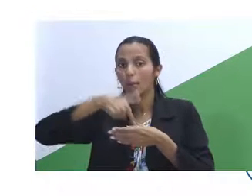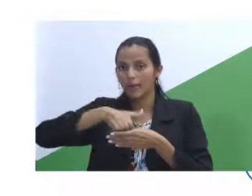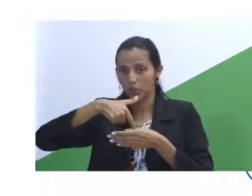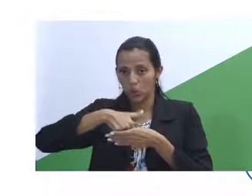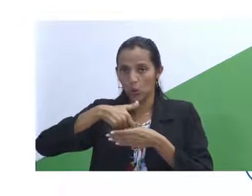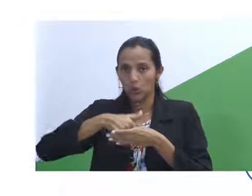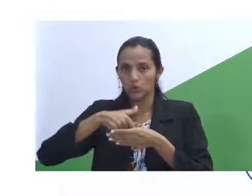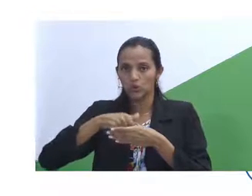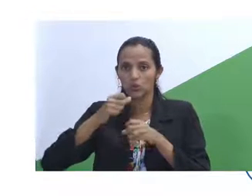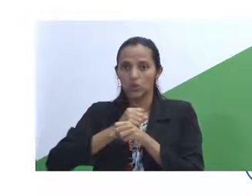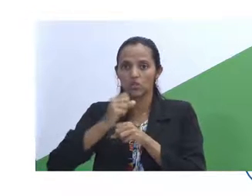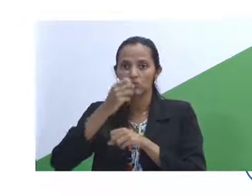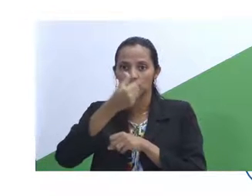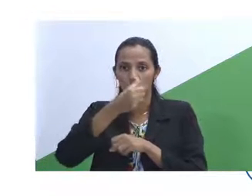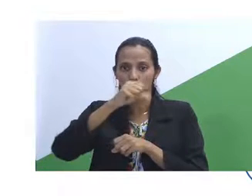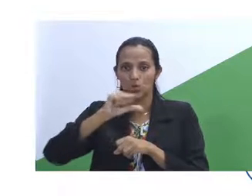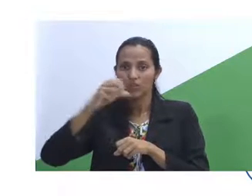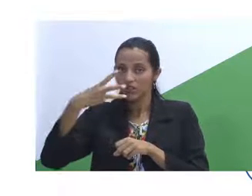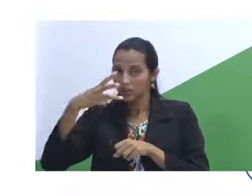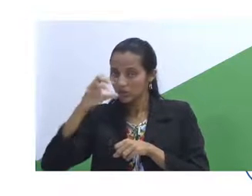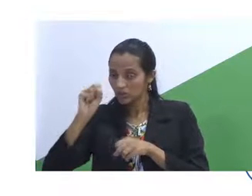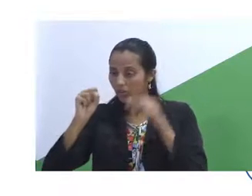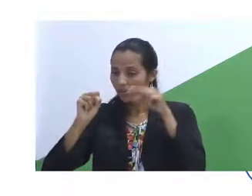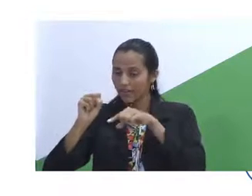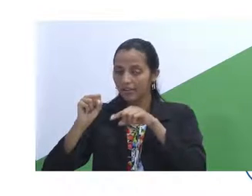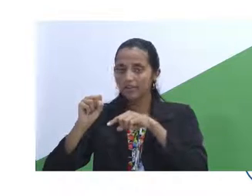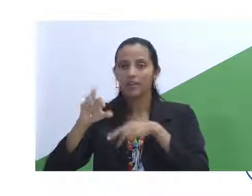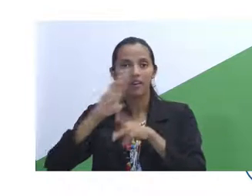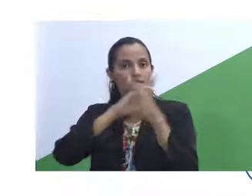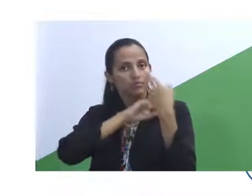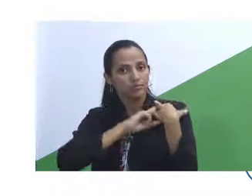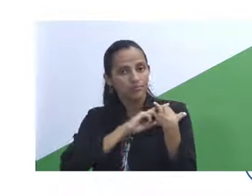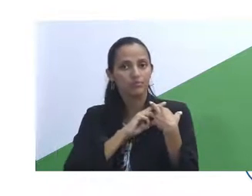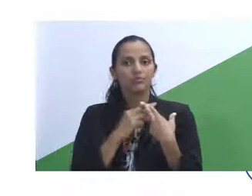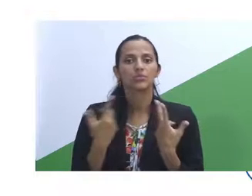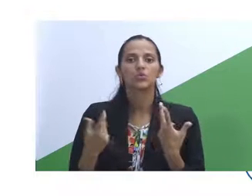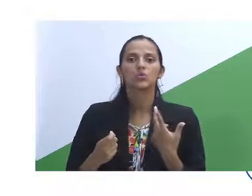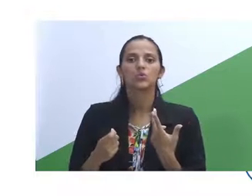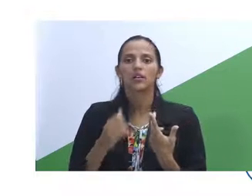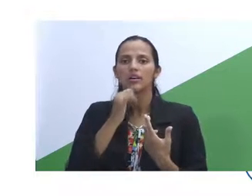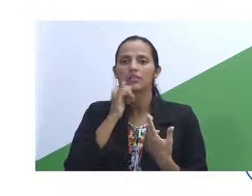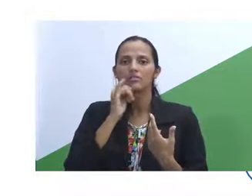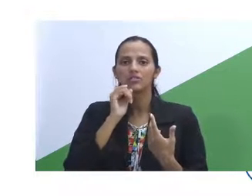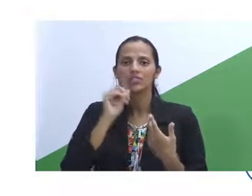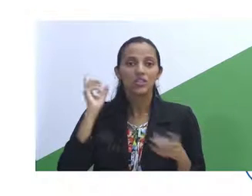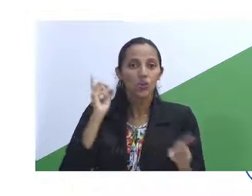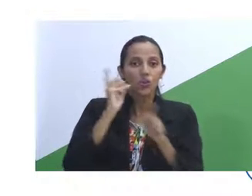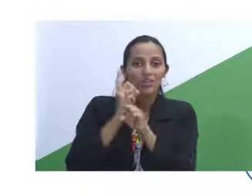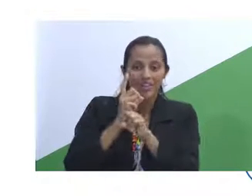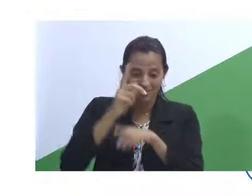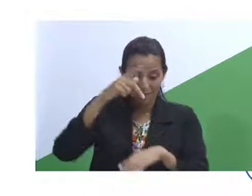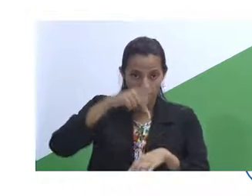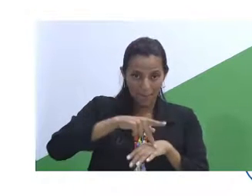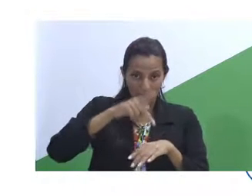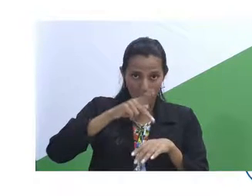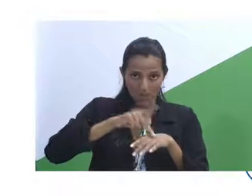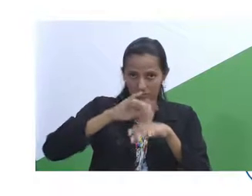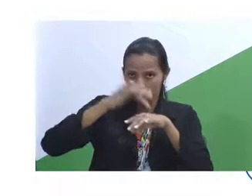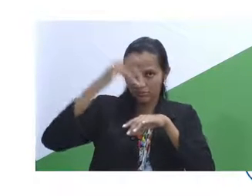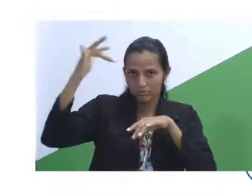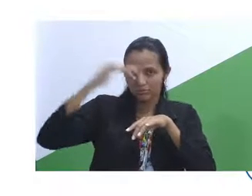Esse Conselho Nacional do Petróleo, ele determinava que toda e qualquer jazida de petróleo encontrada em território nacional